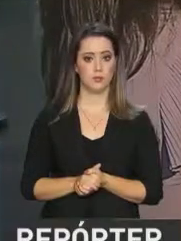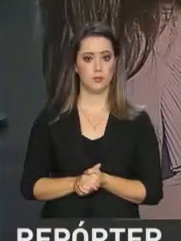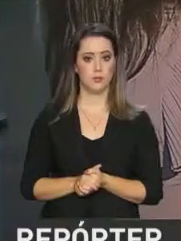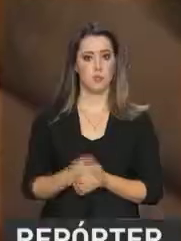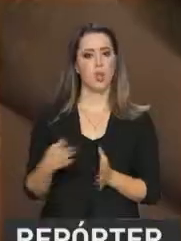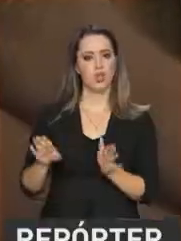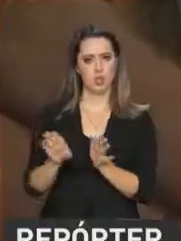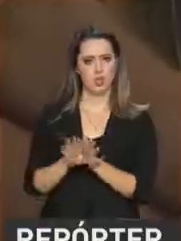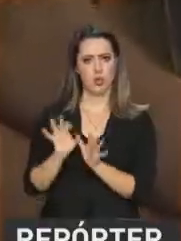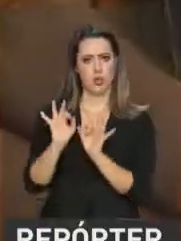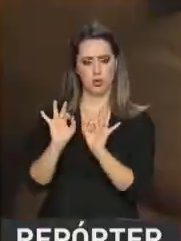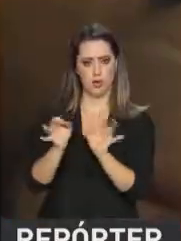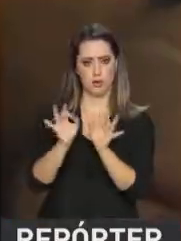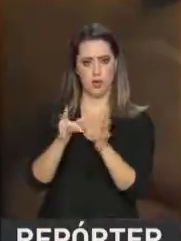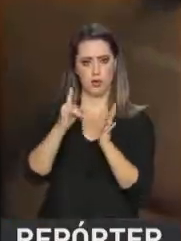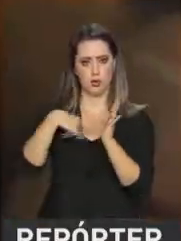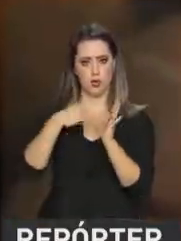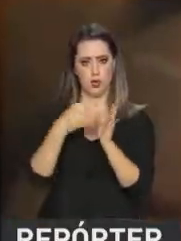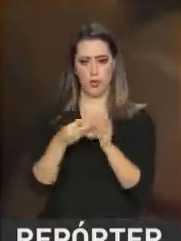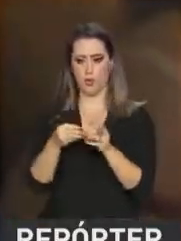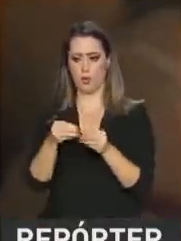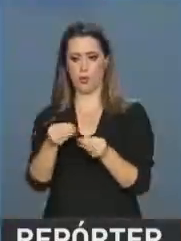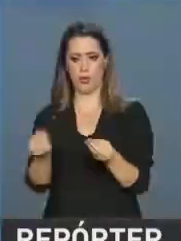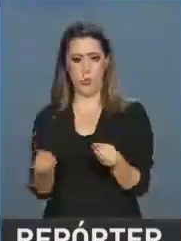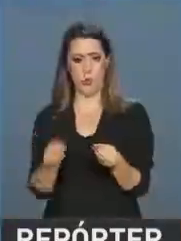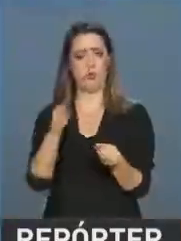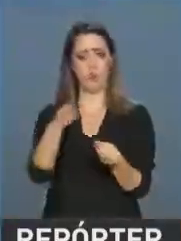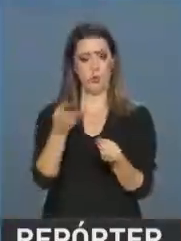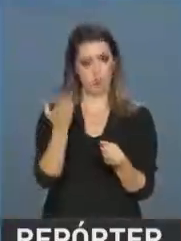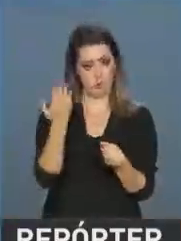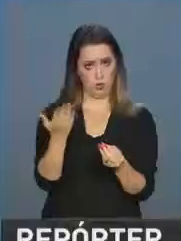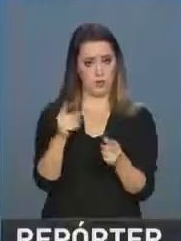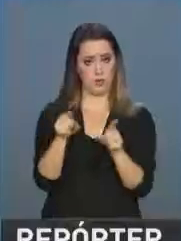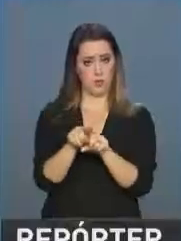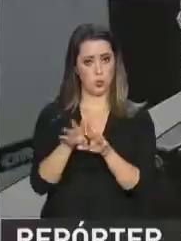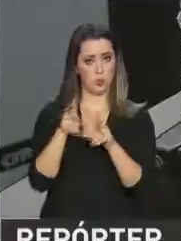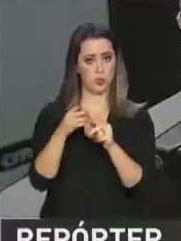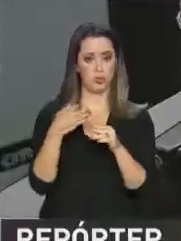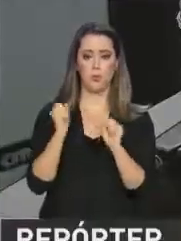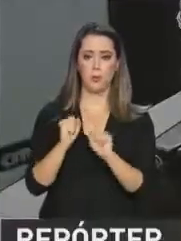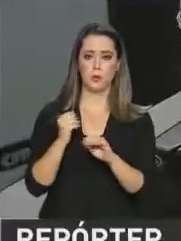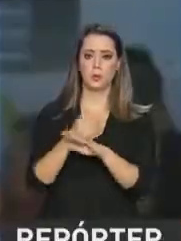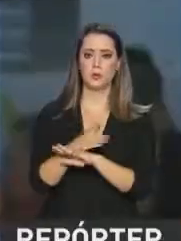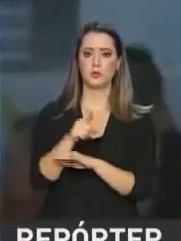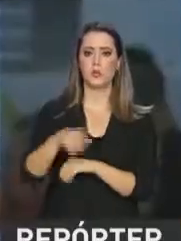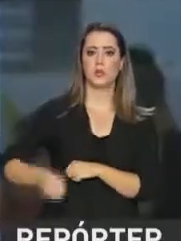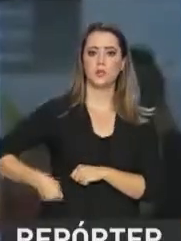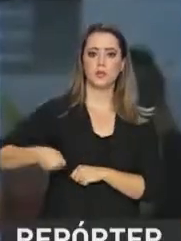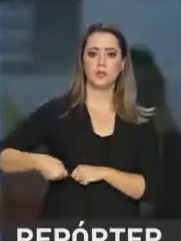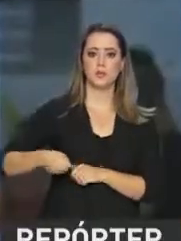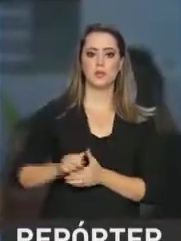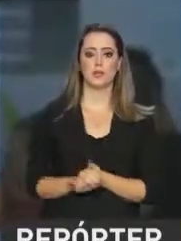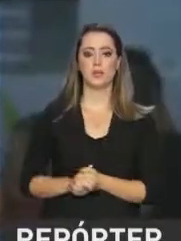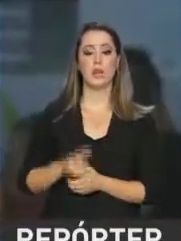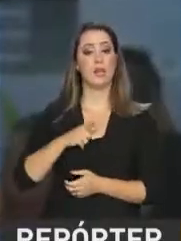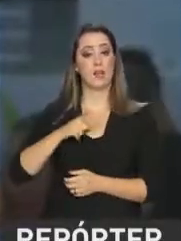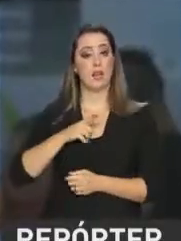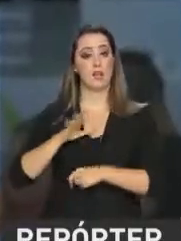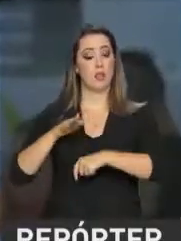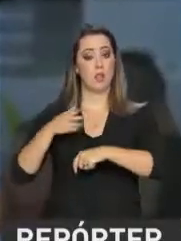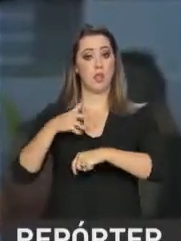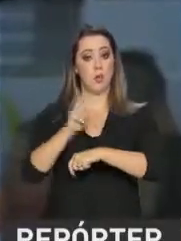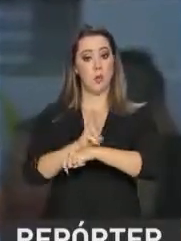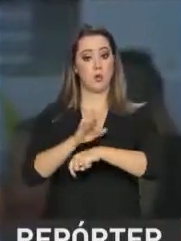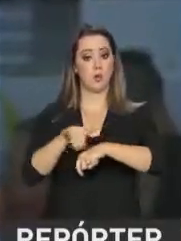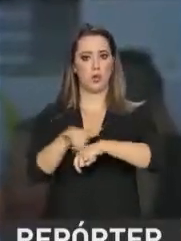feito documento e bilhete na mão tudo pronto para embarcar e na mala muito protetor solar boné